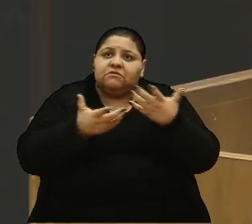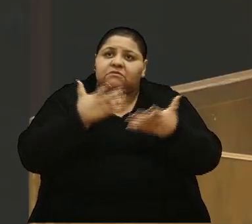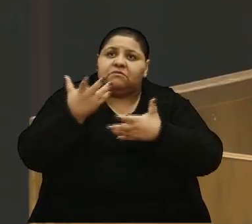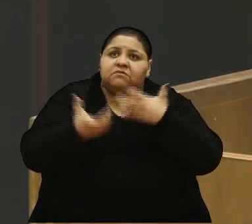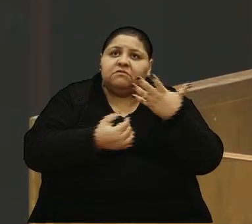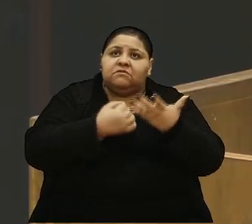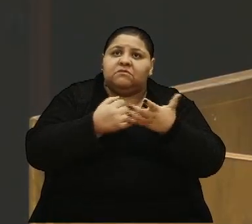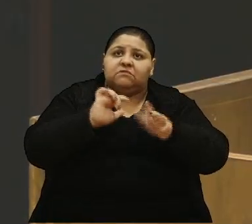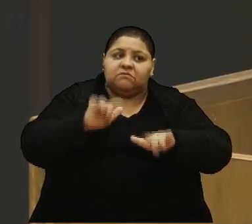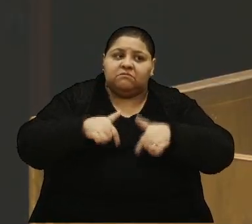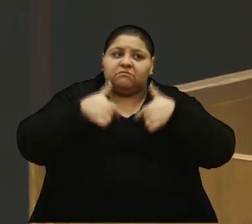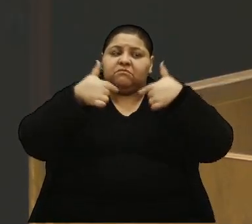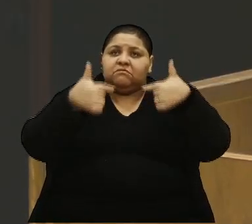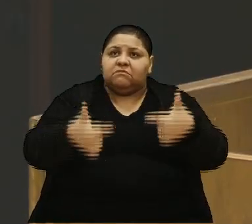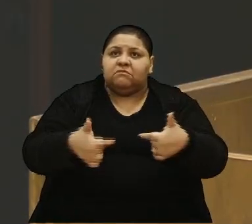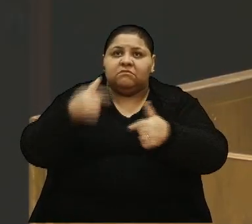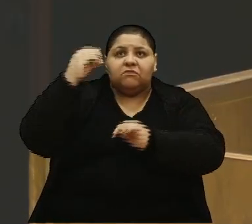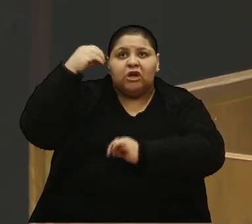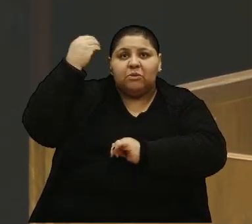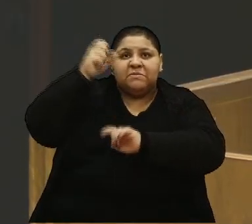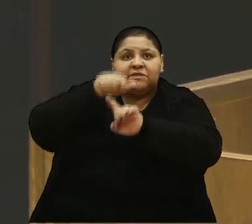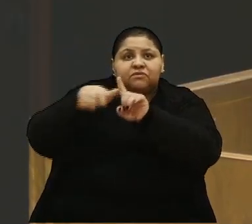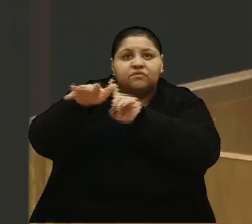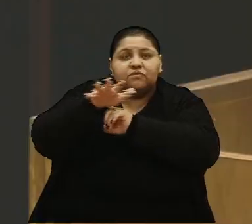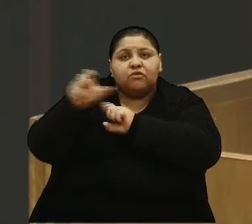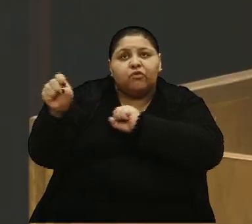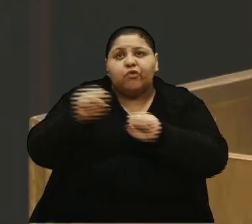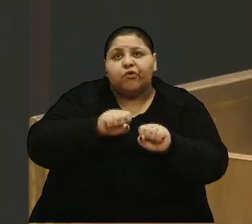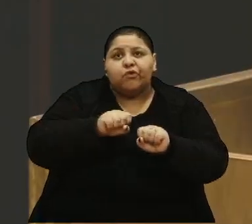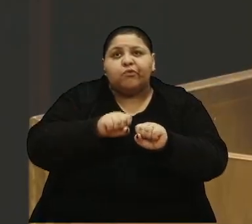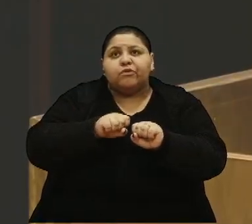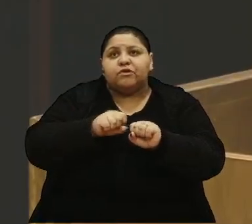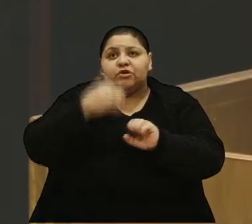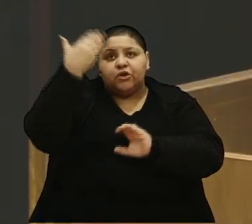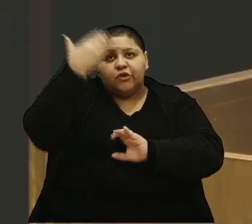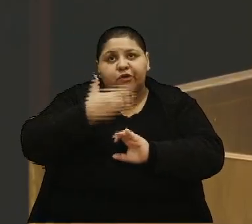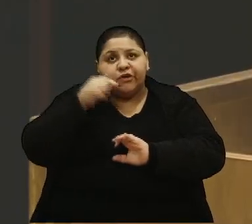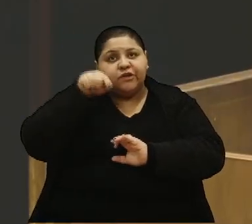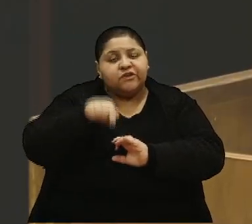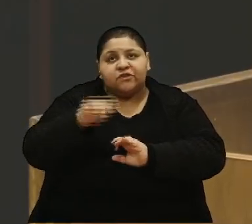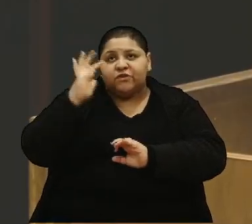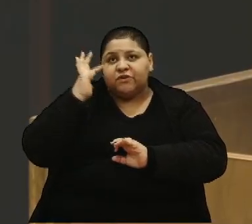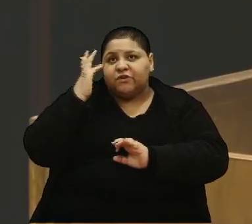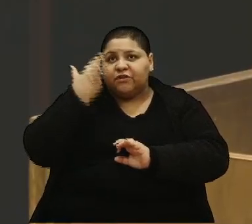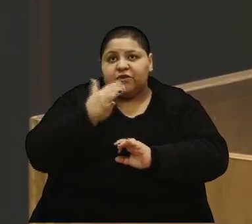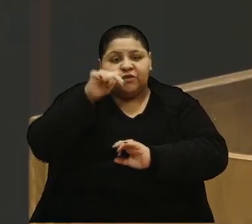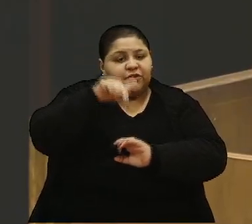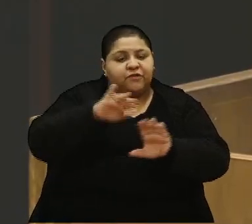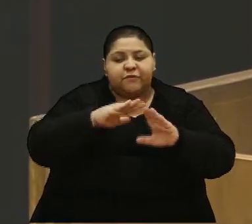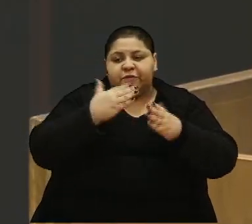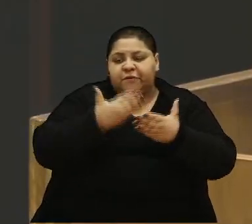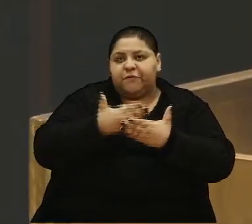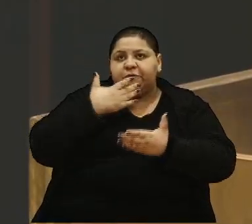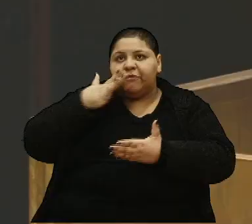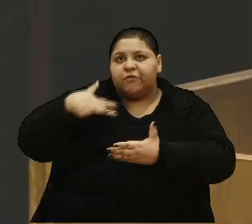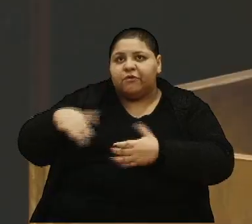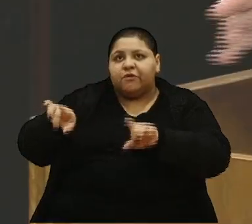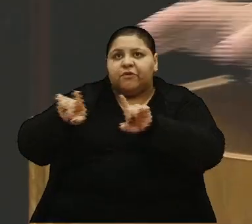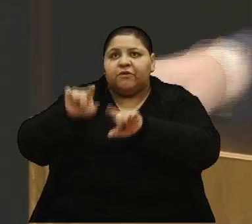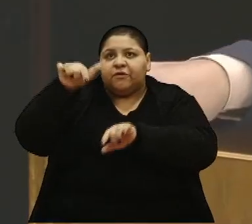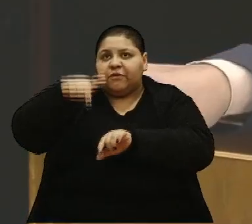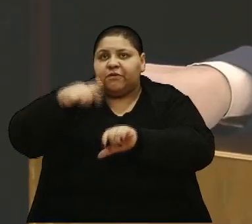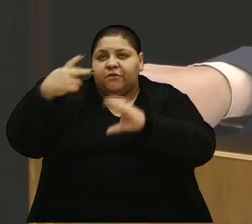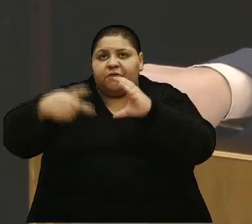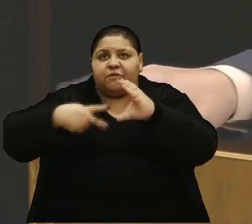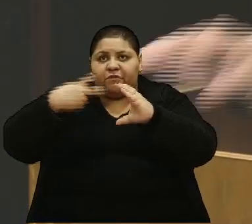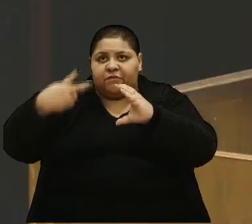algum atendimento psicossocial, poderia se constatar, e isso não acontece, nem na Escola de Educação Infantil, nem aqui na Câmara